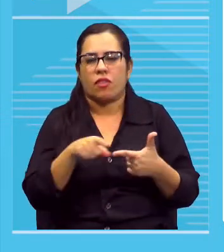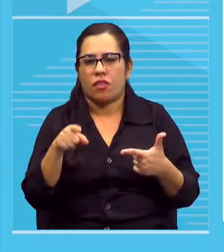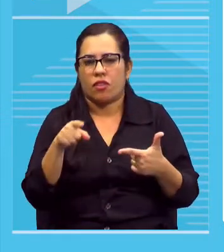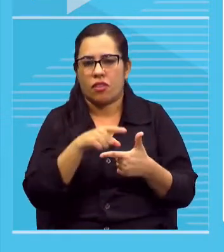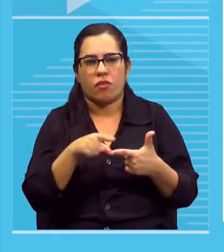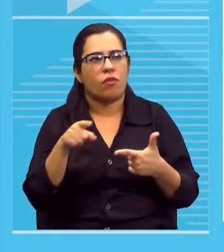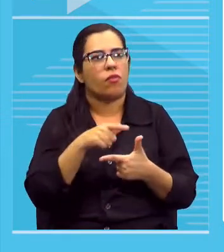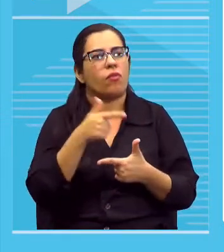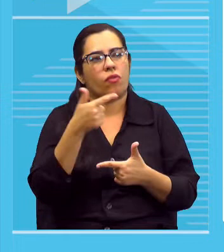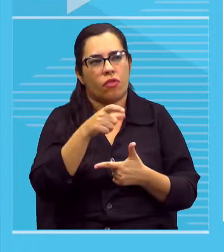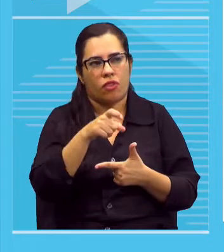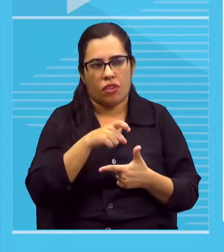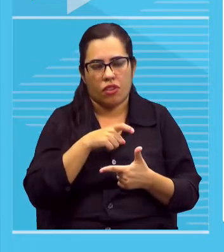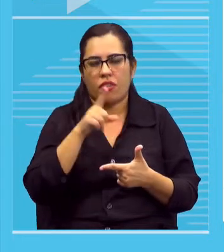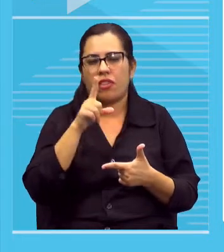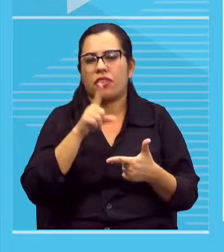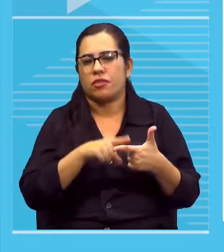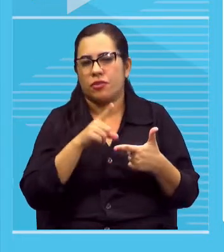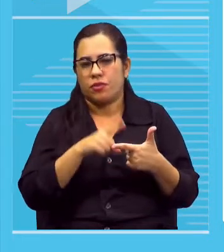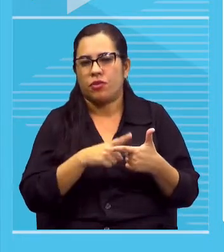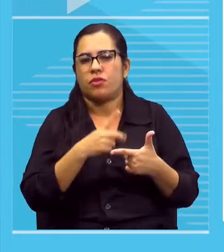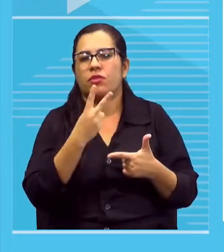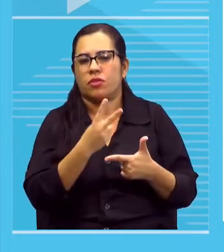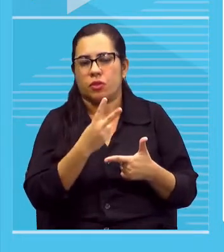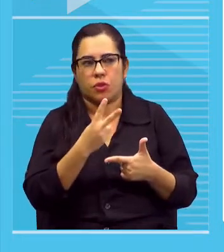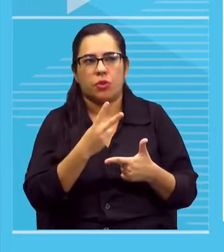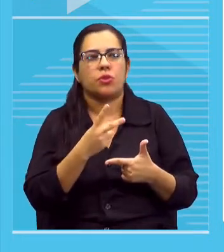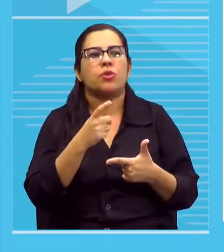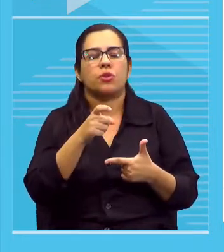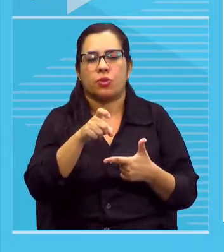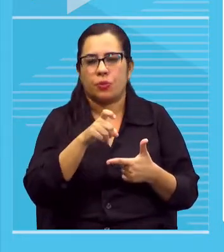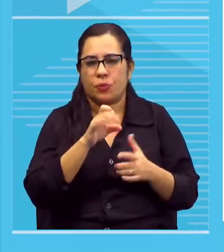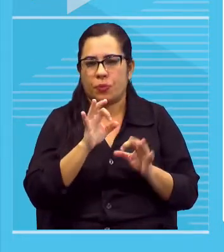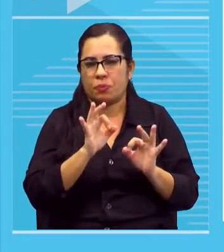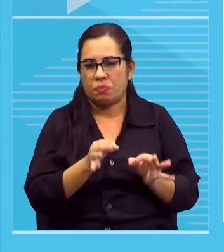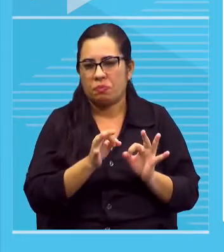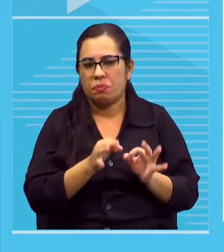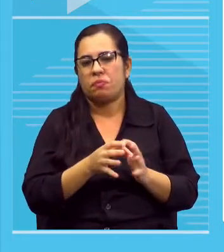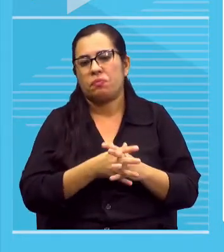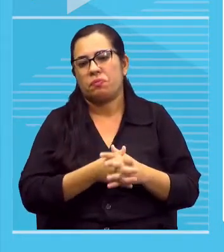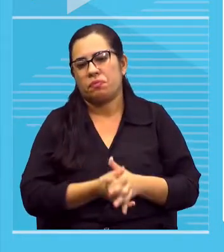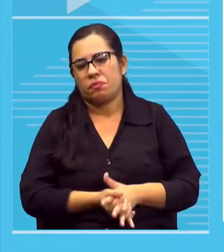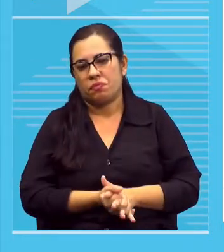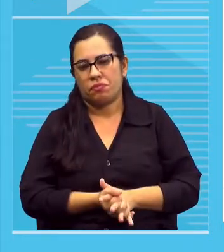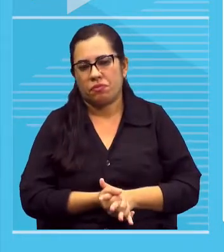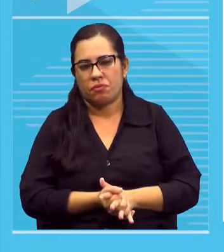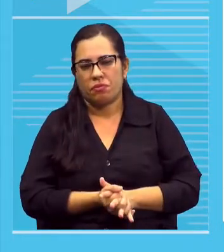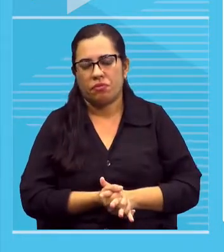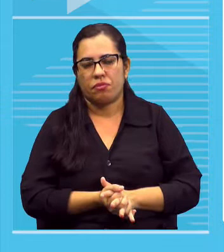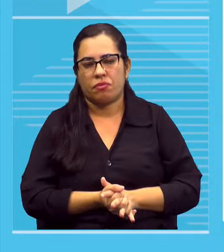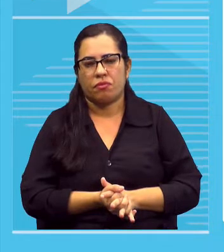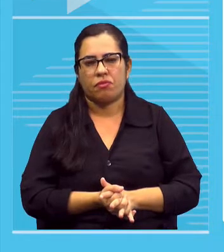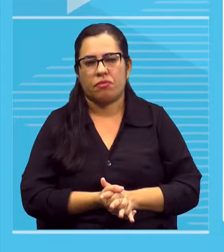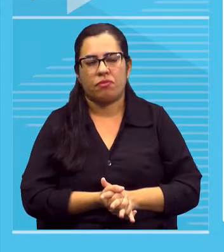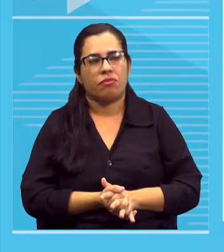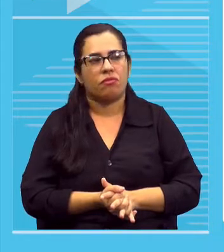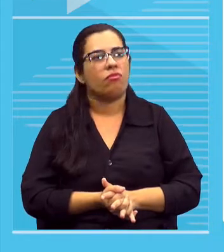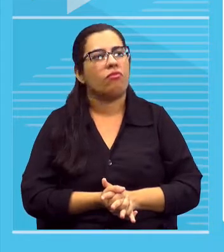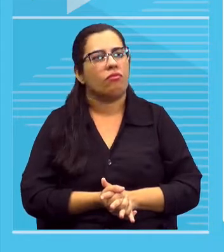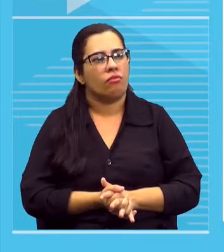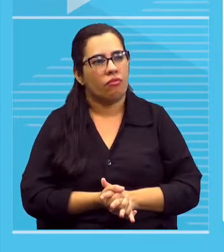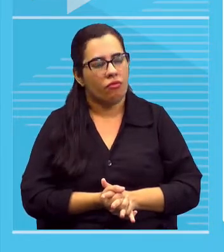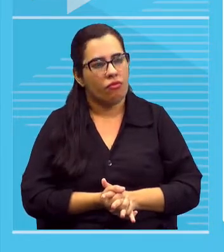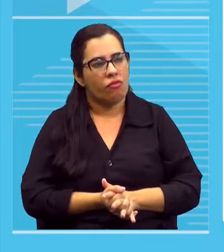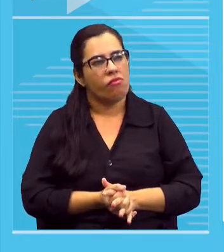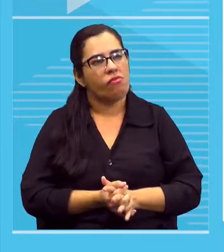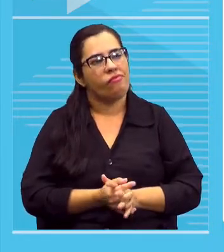e tangente de 2x Olha aí jovens o seno de